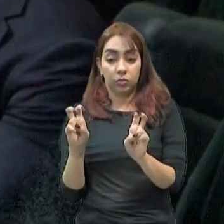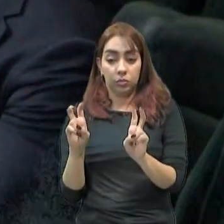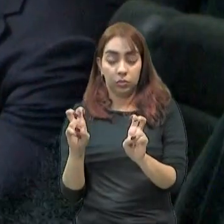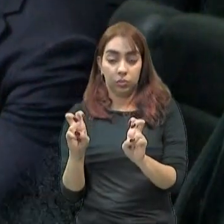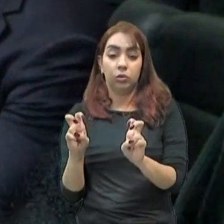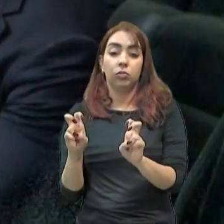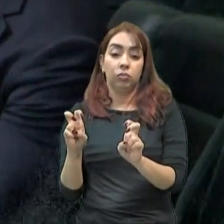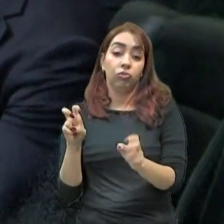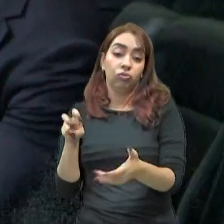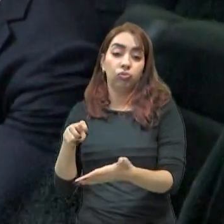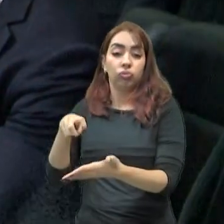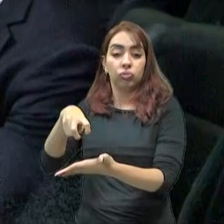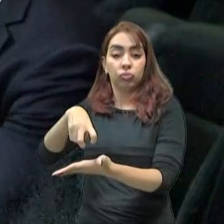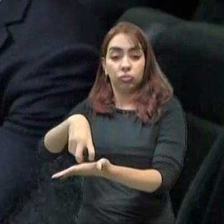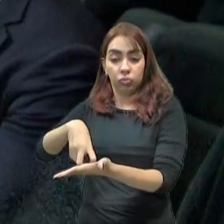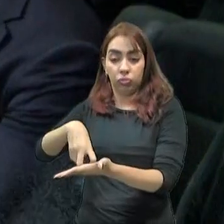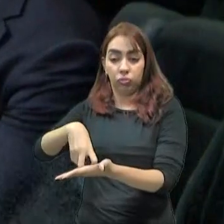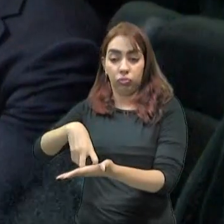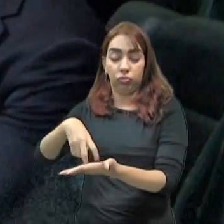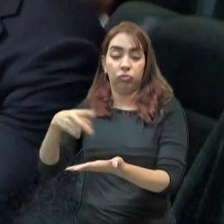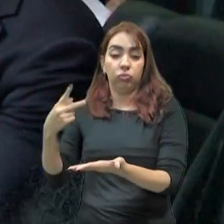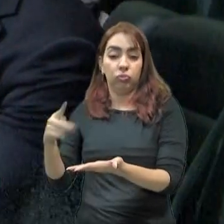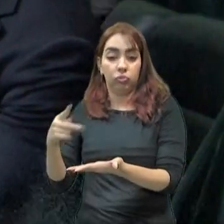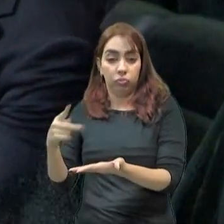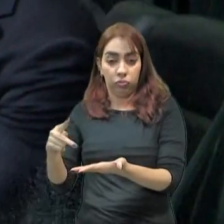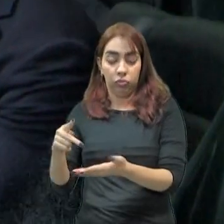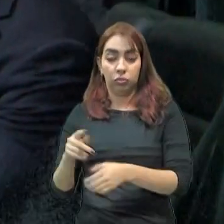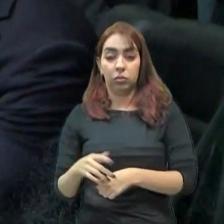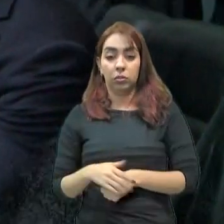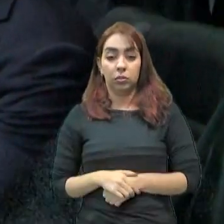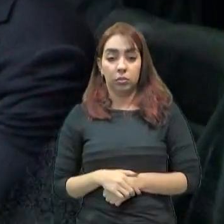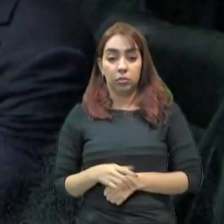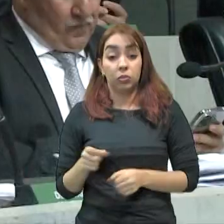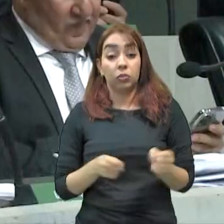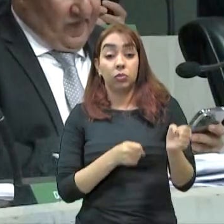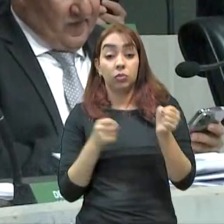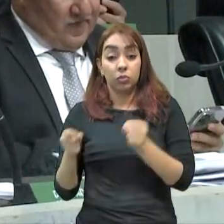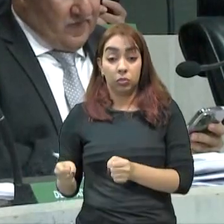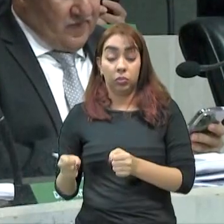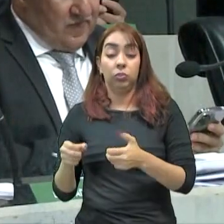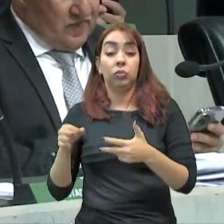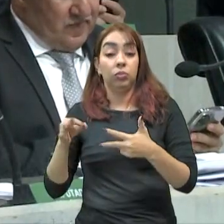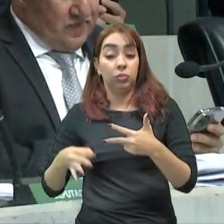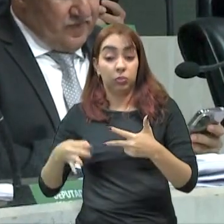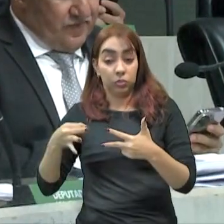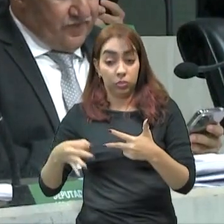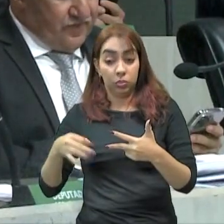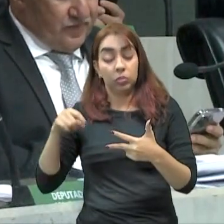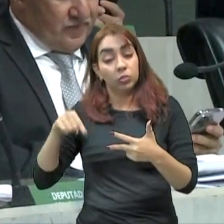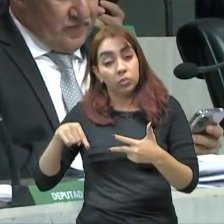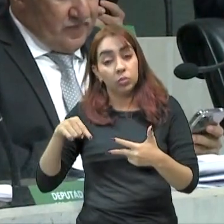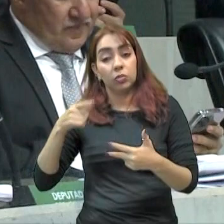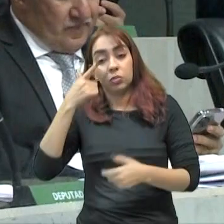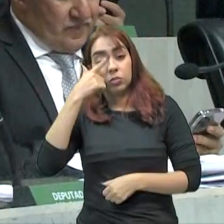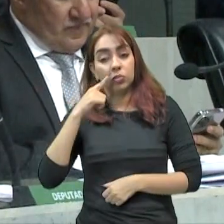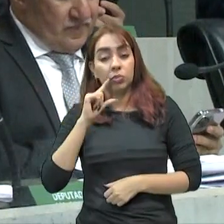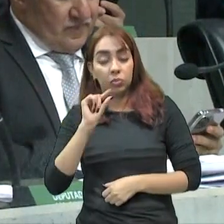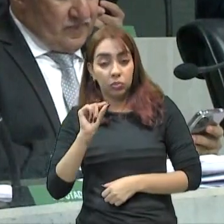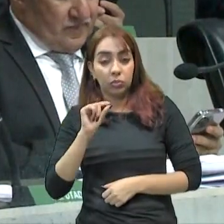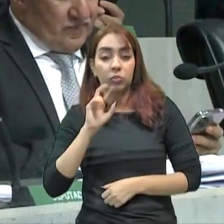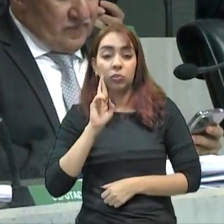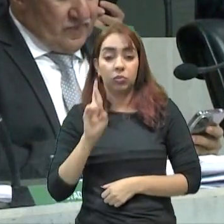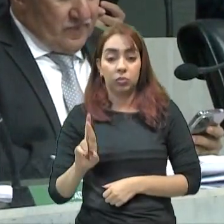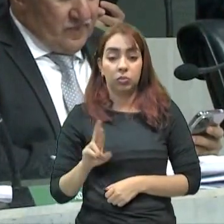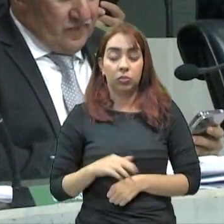presos que Obrigatoriamente deve ser determinado pelo Poder Judiciário mas os procedimentos adotados na unidade